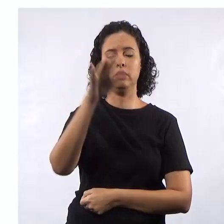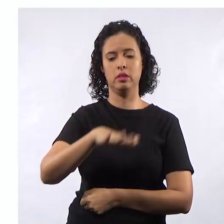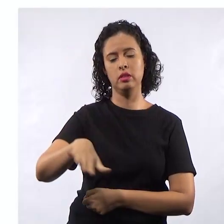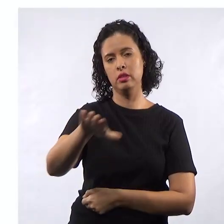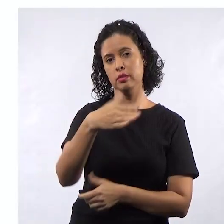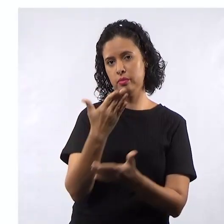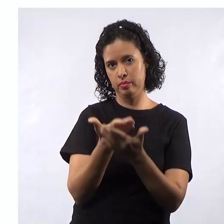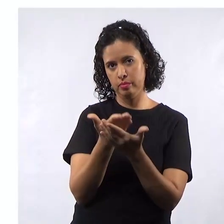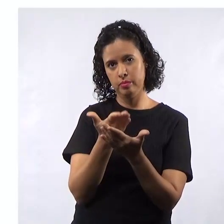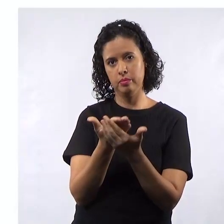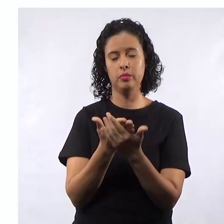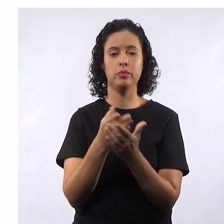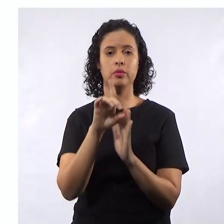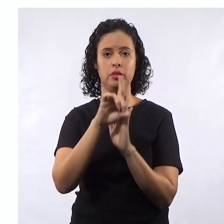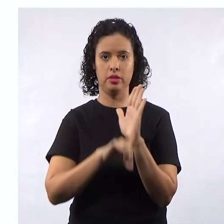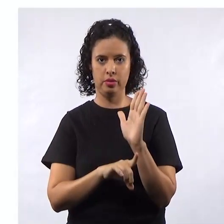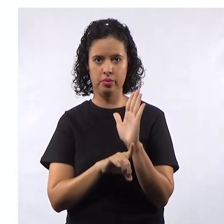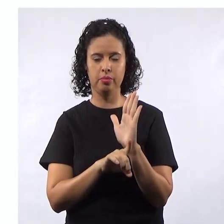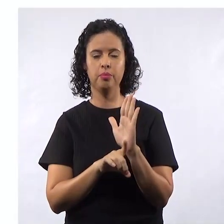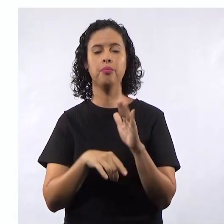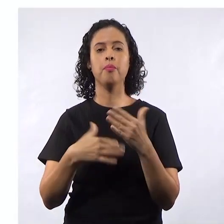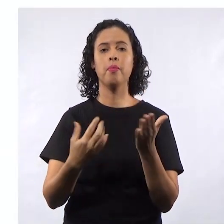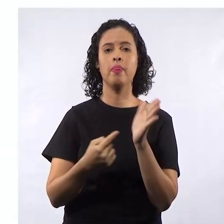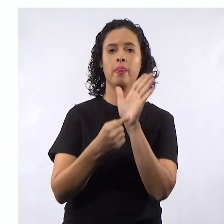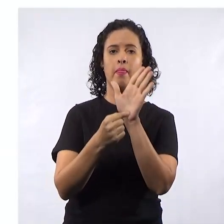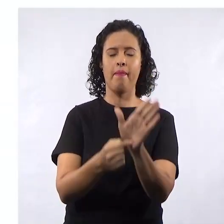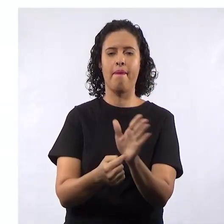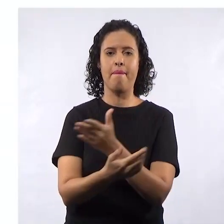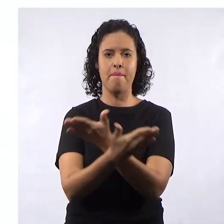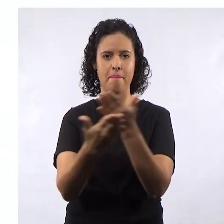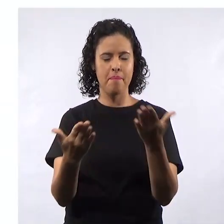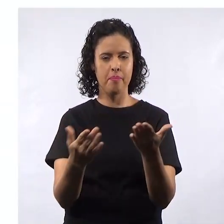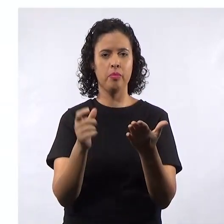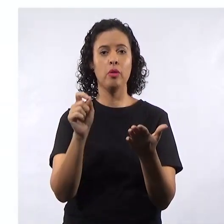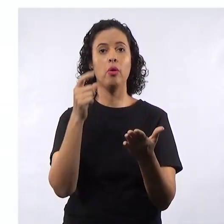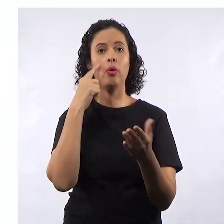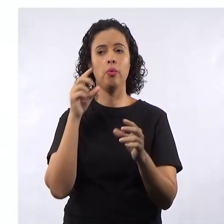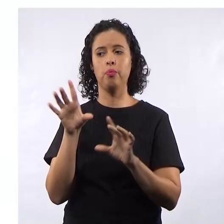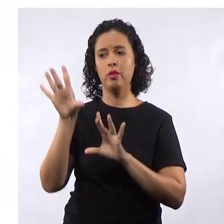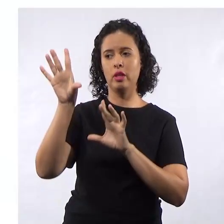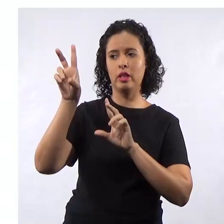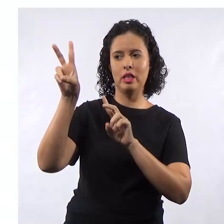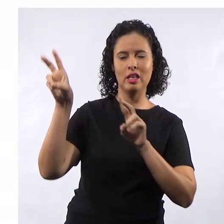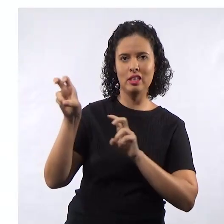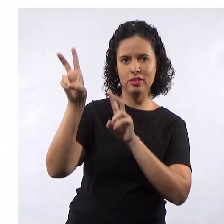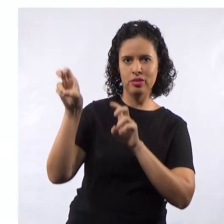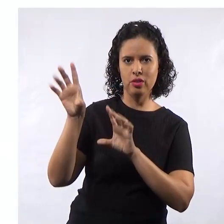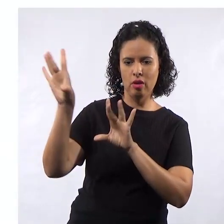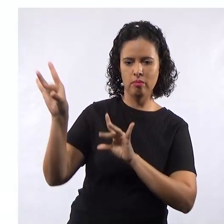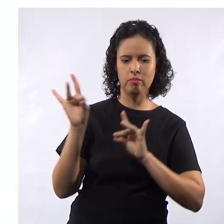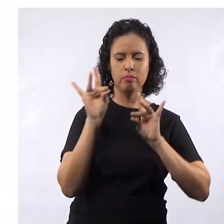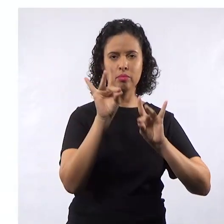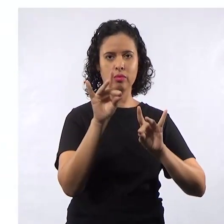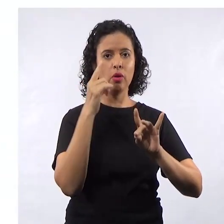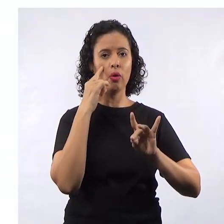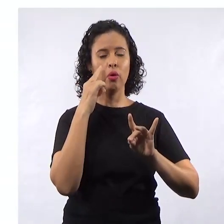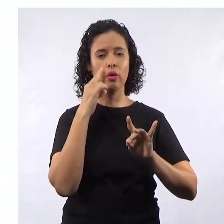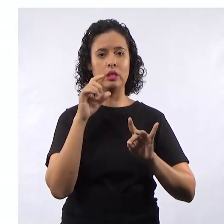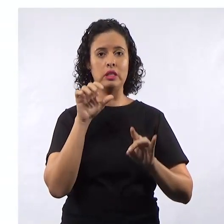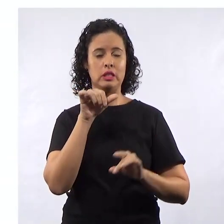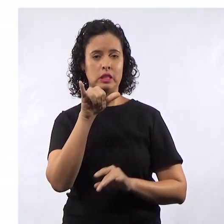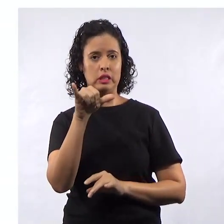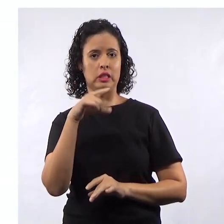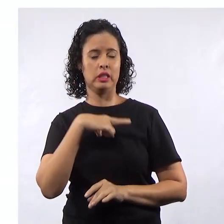nossos estudos aí do direito, tá? Então, eu trouxe para vocês o seguinte trecho aqui dos seus escritos. Se há